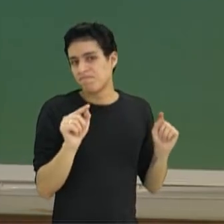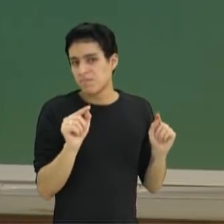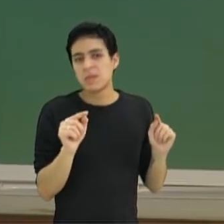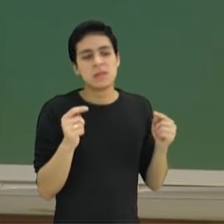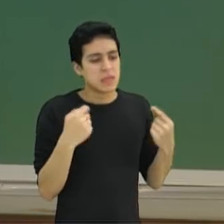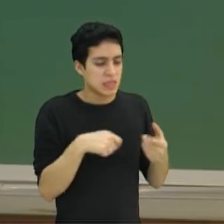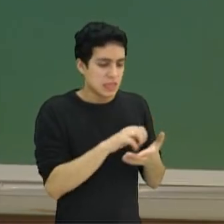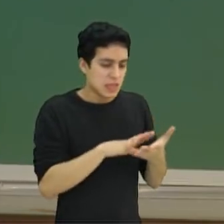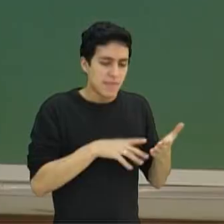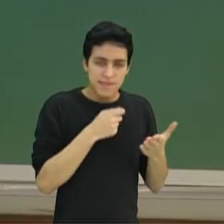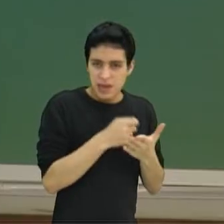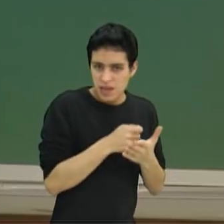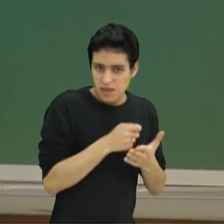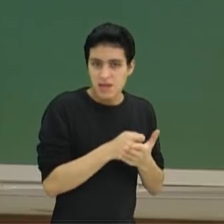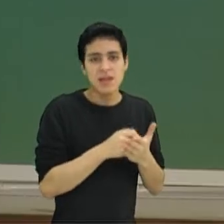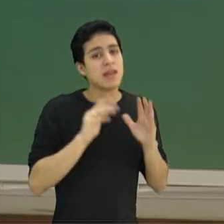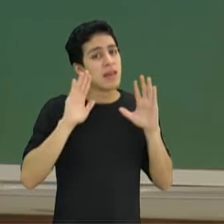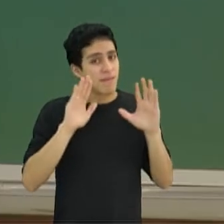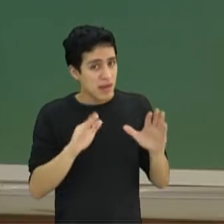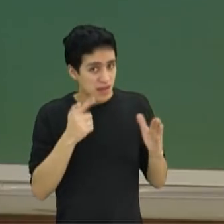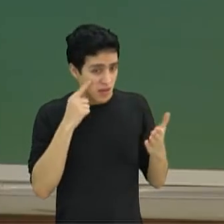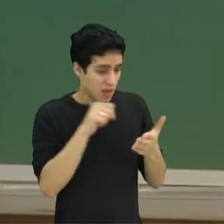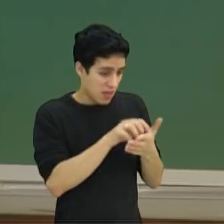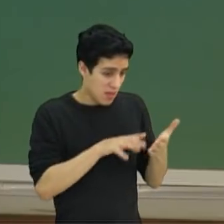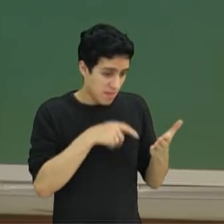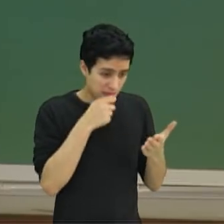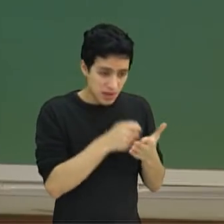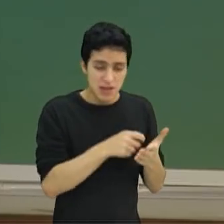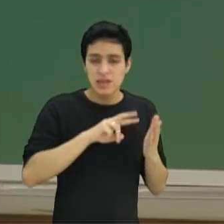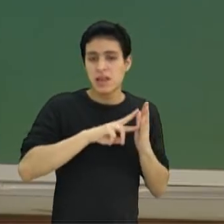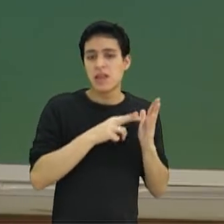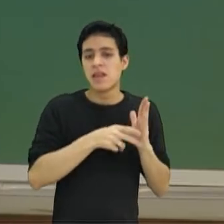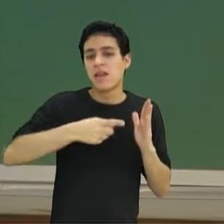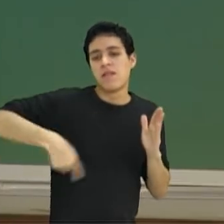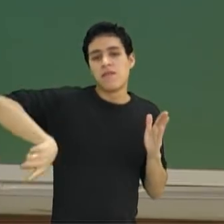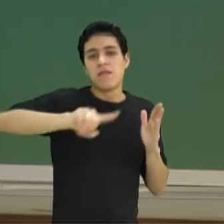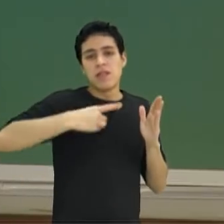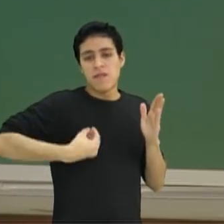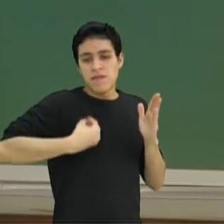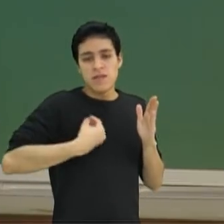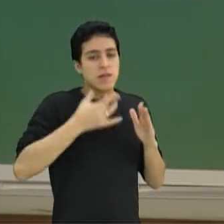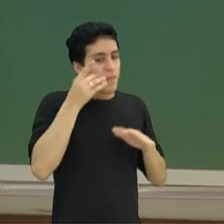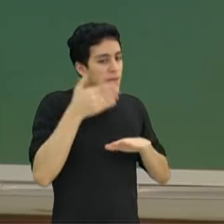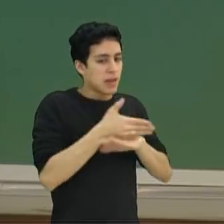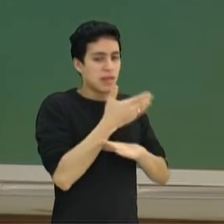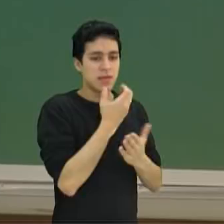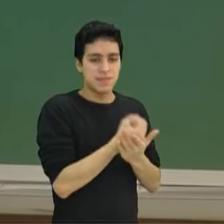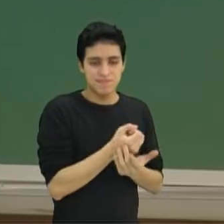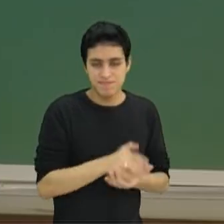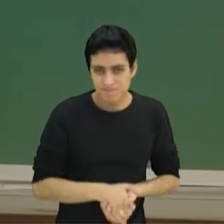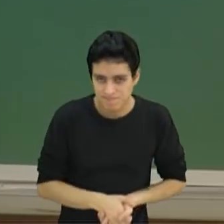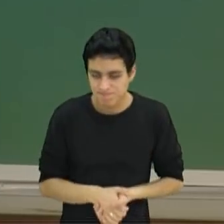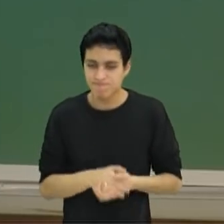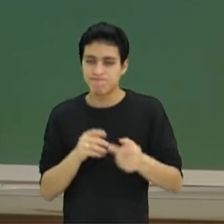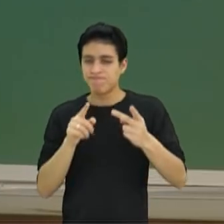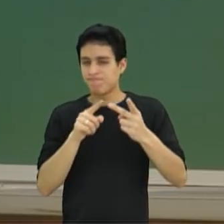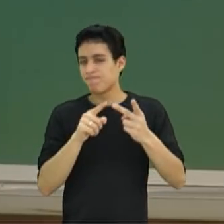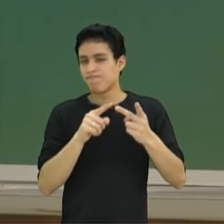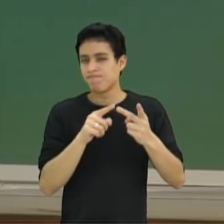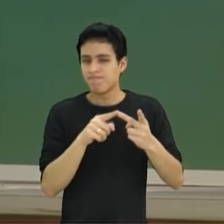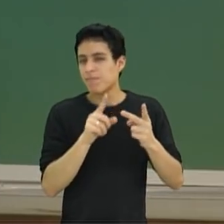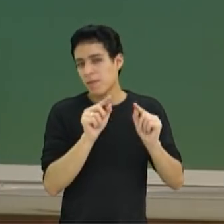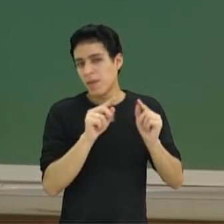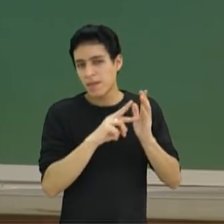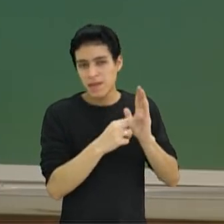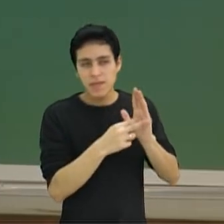atividade obrigatória. Lembrando que através dela você irá registrar a sua presença na aula. Também irá praticar o conteúdo,